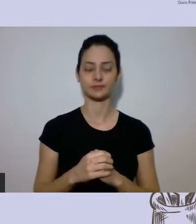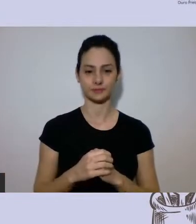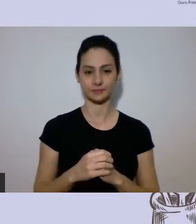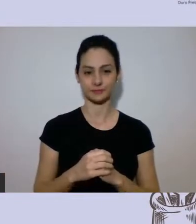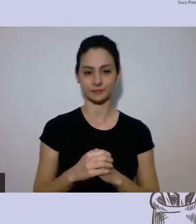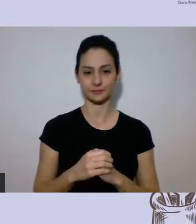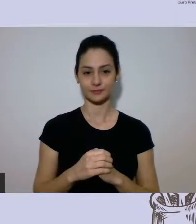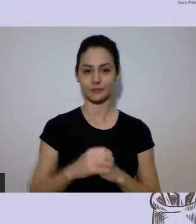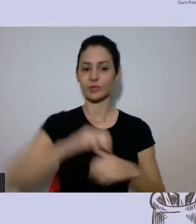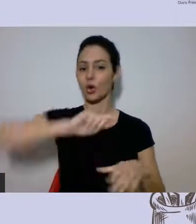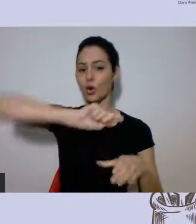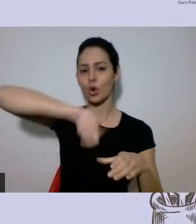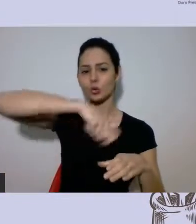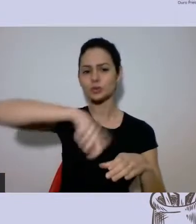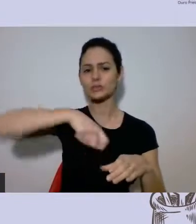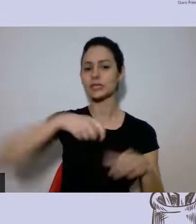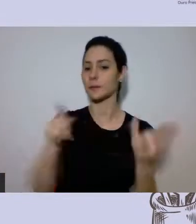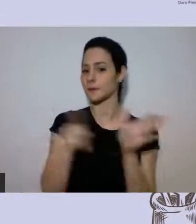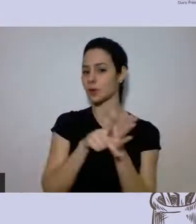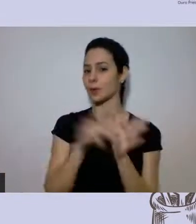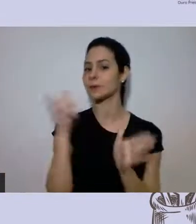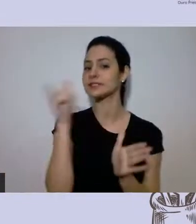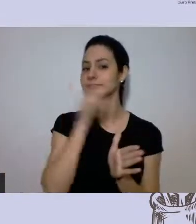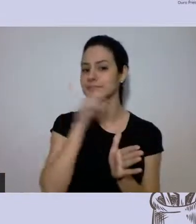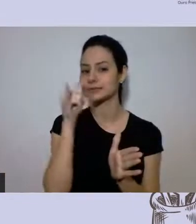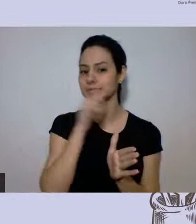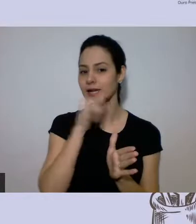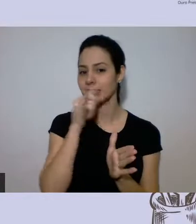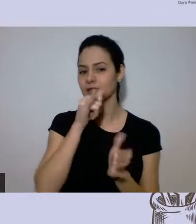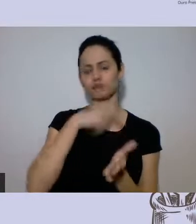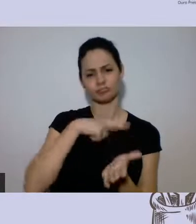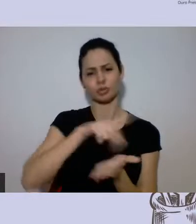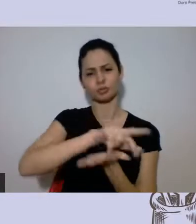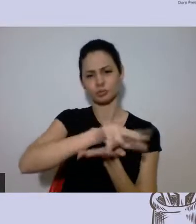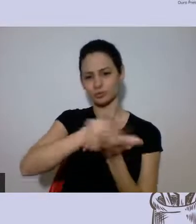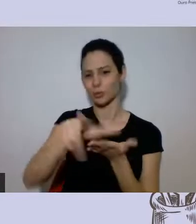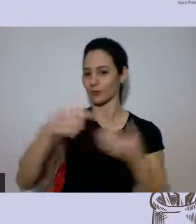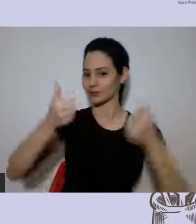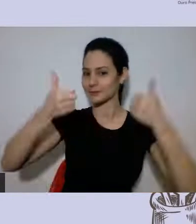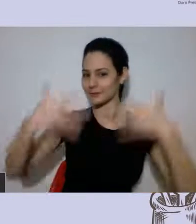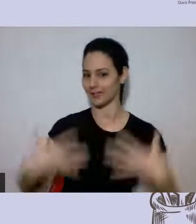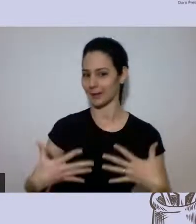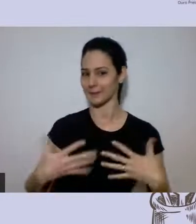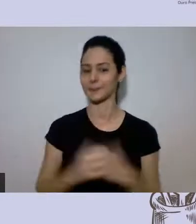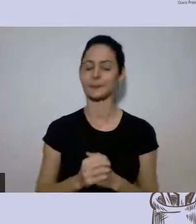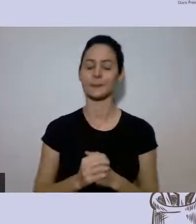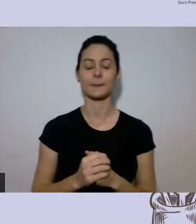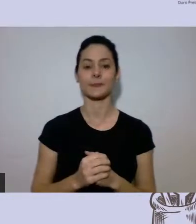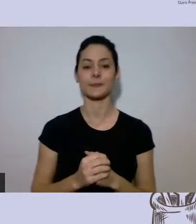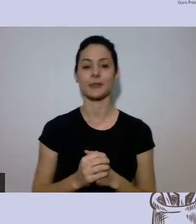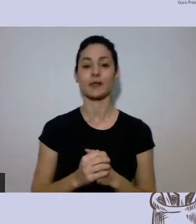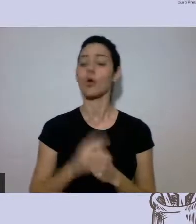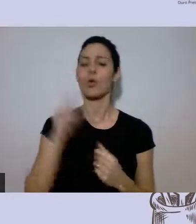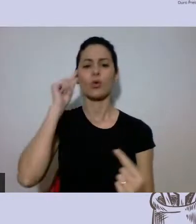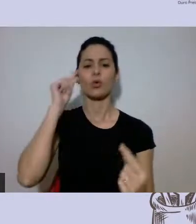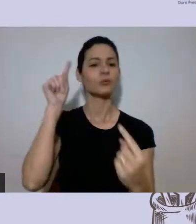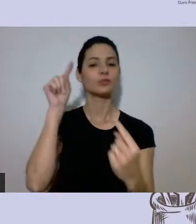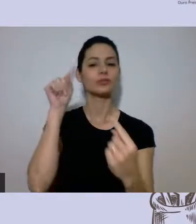em cozinha italiana e outras vertentes que eu já falo já já, tá? O